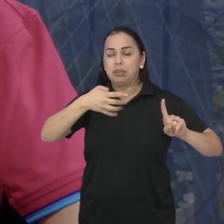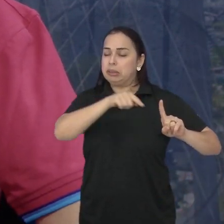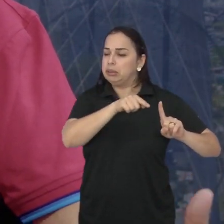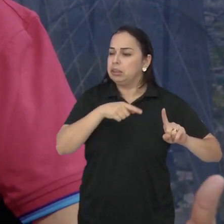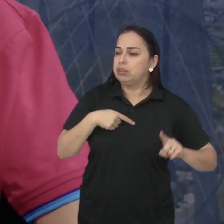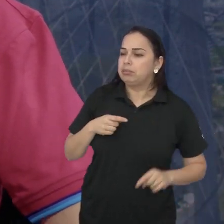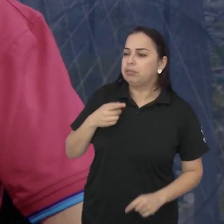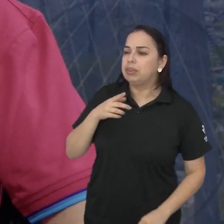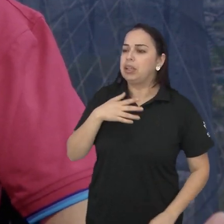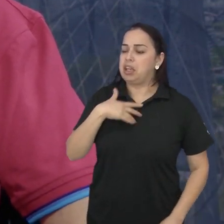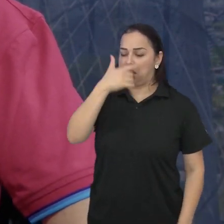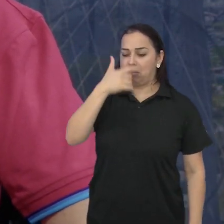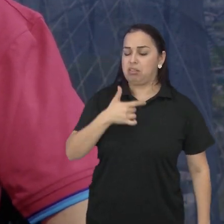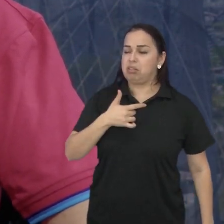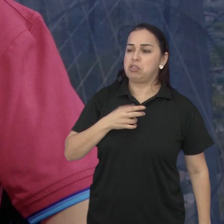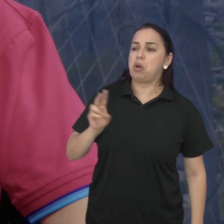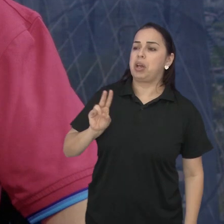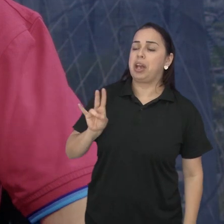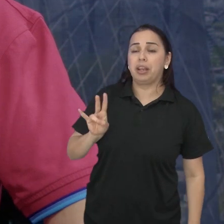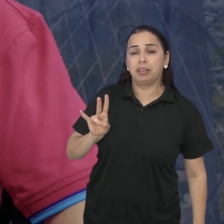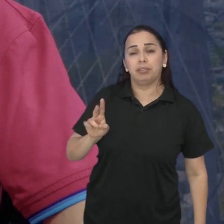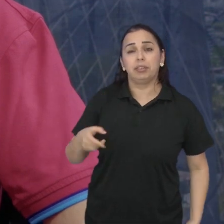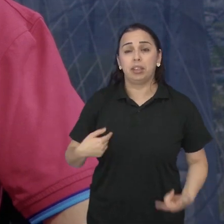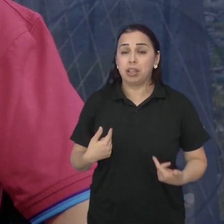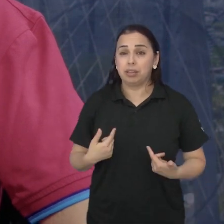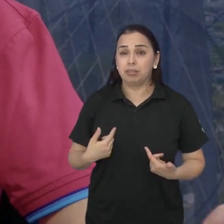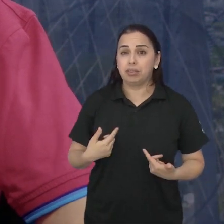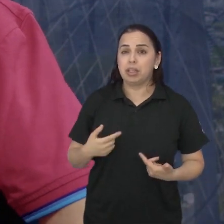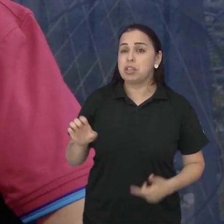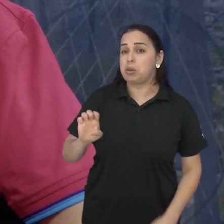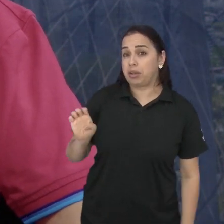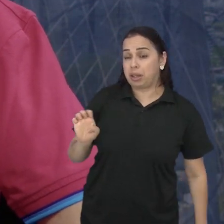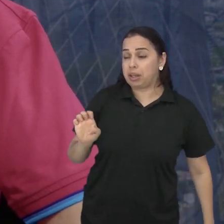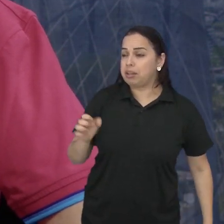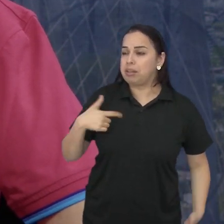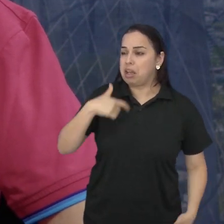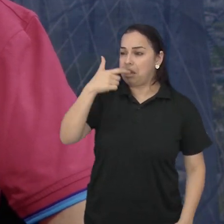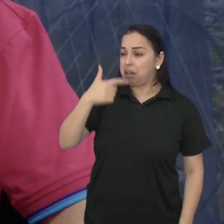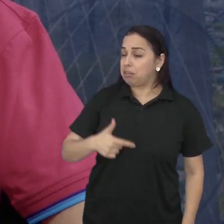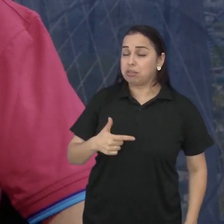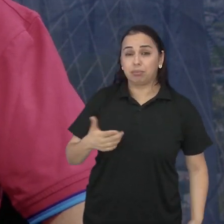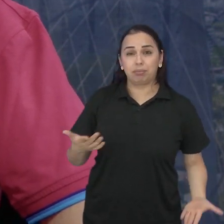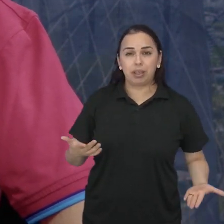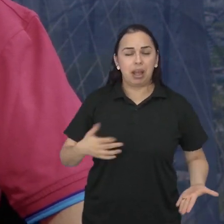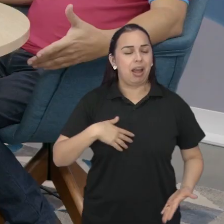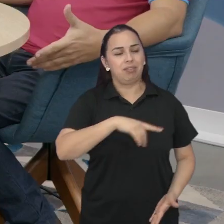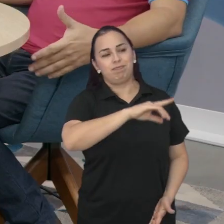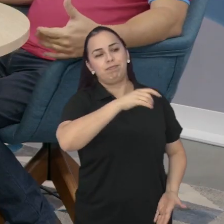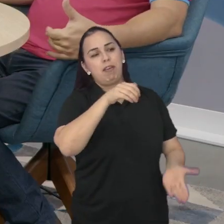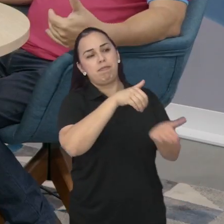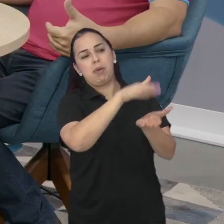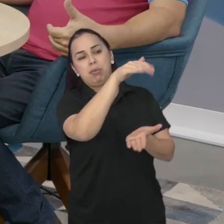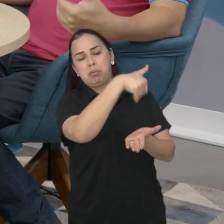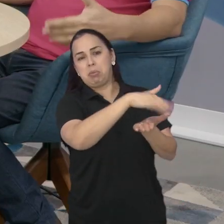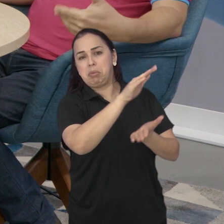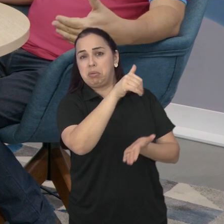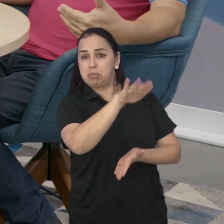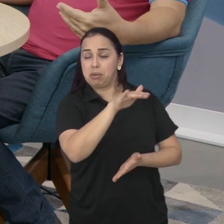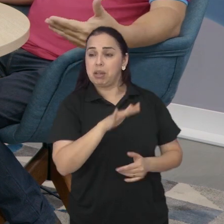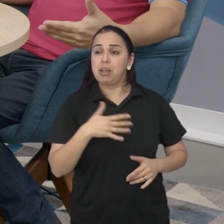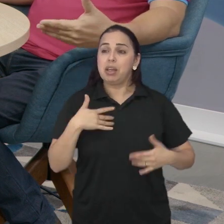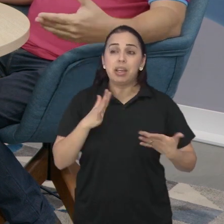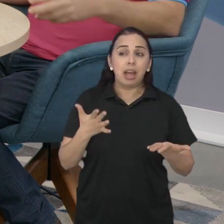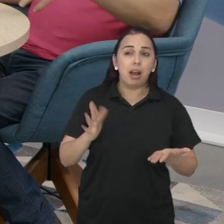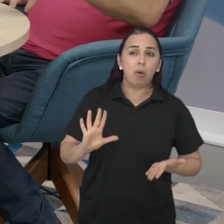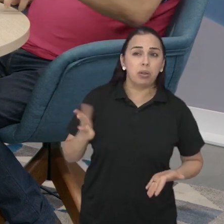disse: pai, sou gay, mãe, sou lésbica, então você não fica mais aqui, vai para a rua. E muitos desses continuam